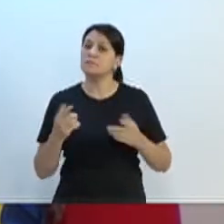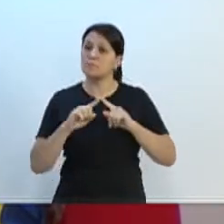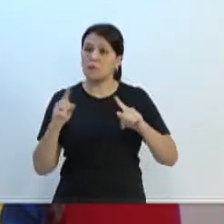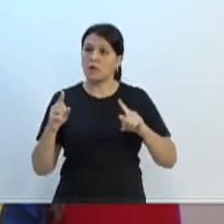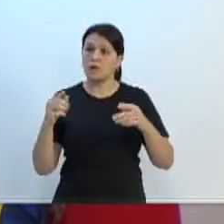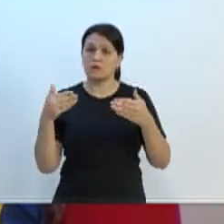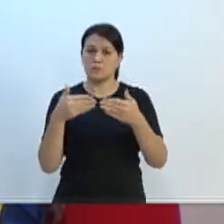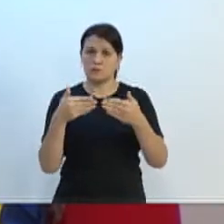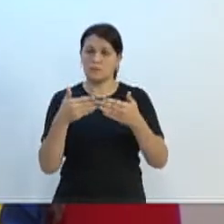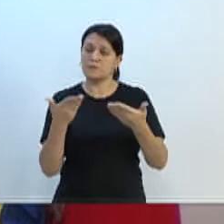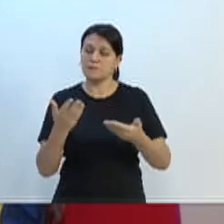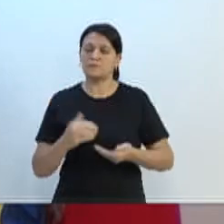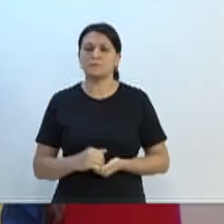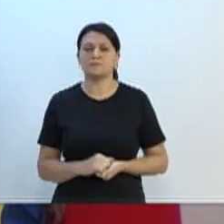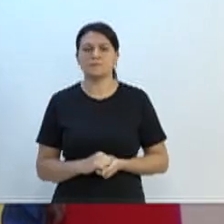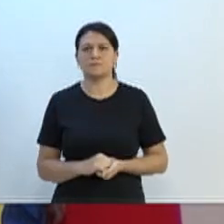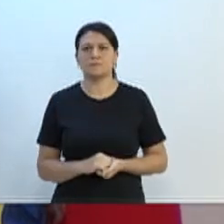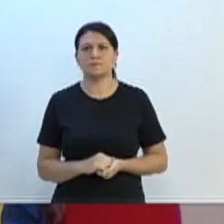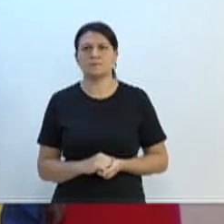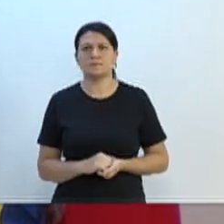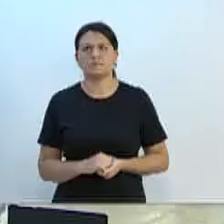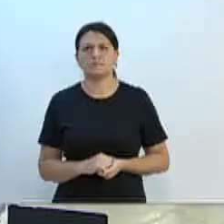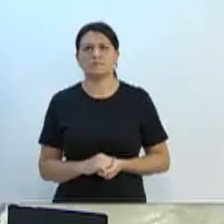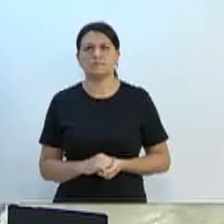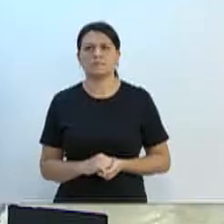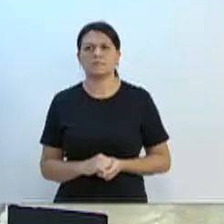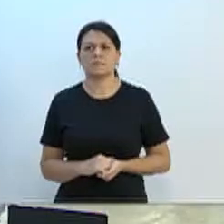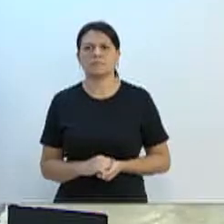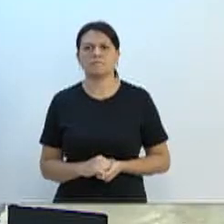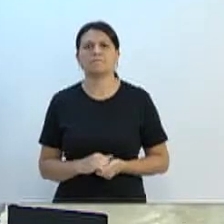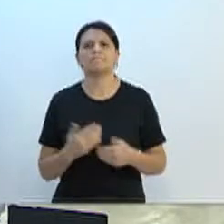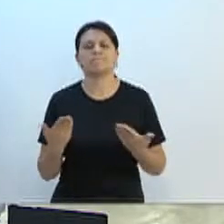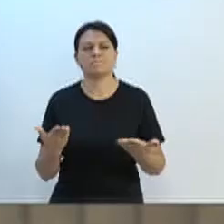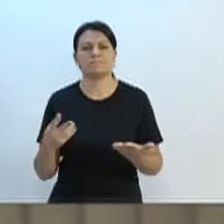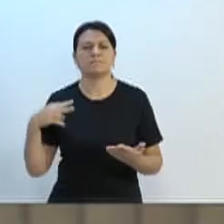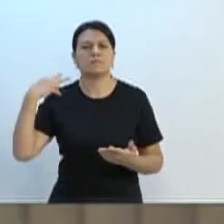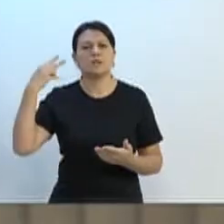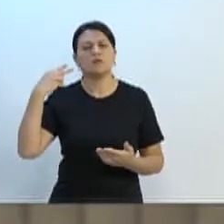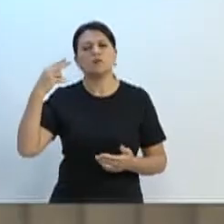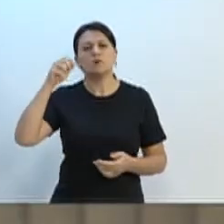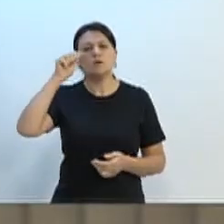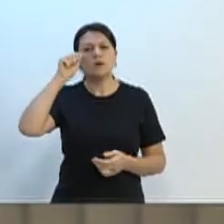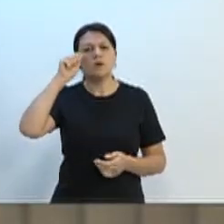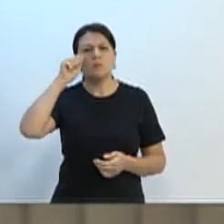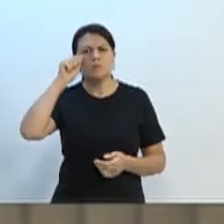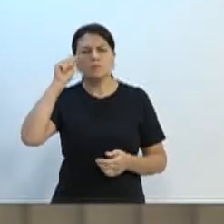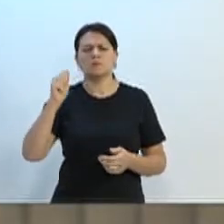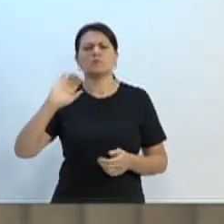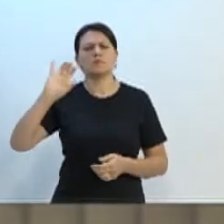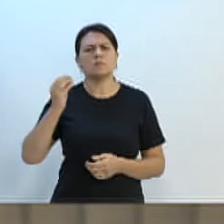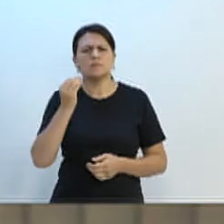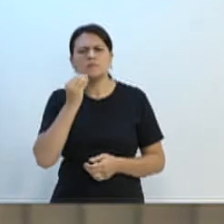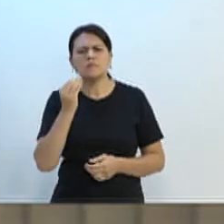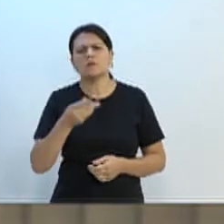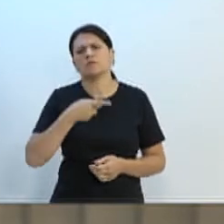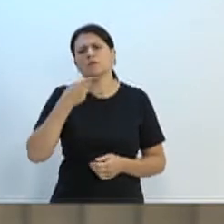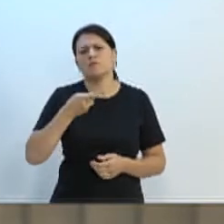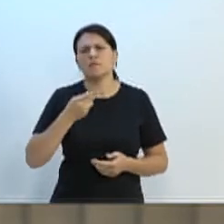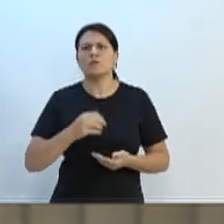com a sua fala também. Líder do governo. Vereador Almir, eu aproveito a parte na sua fala